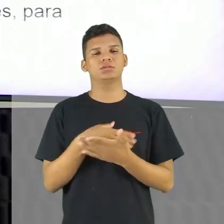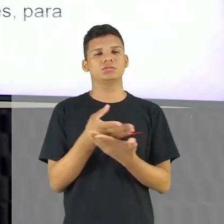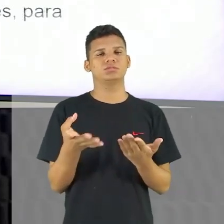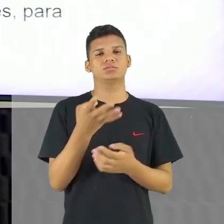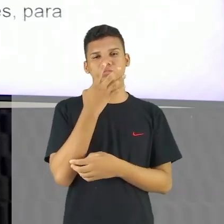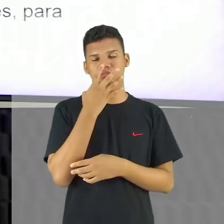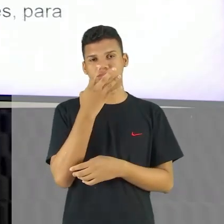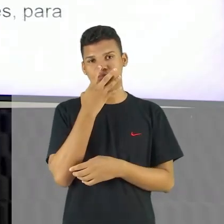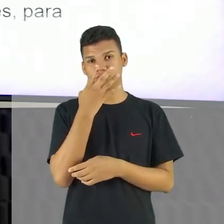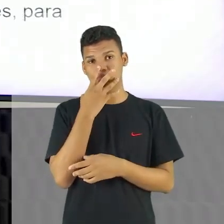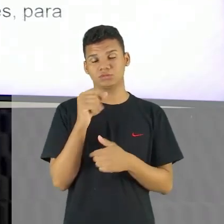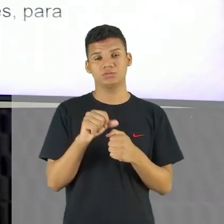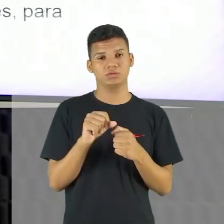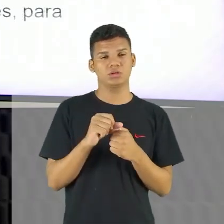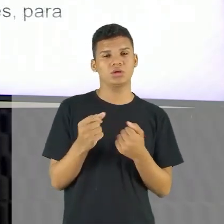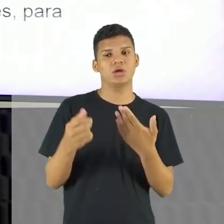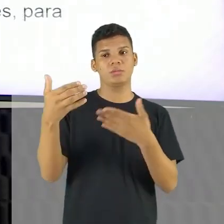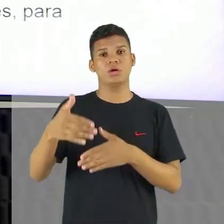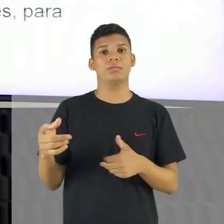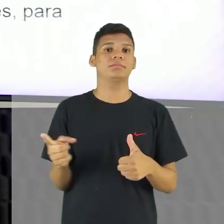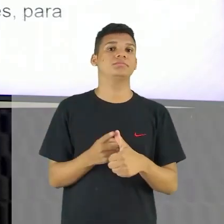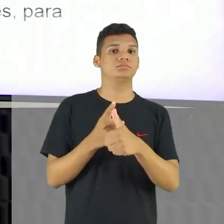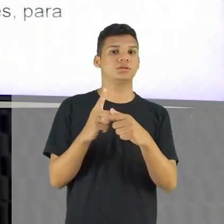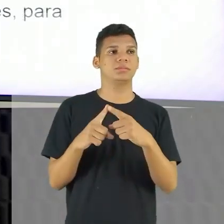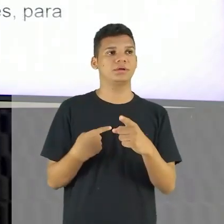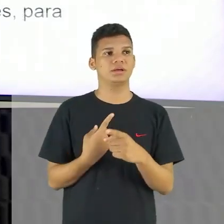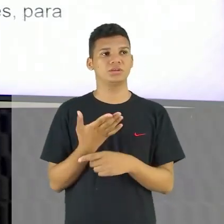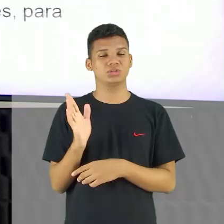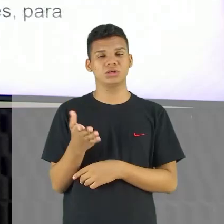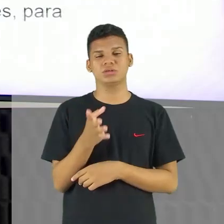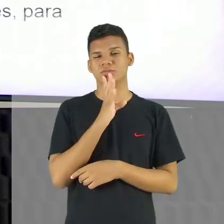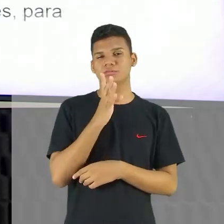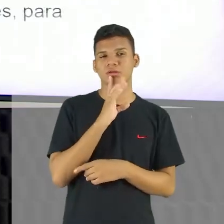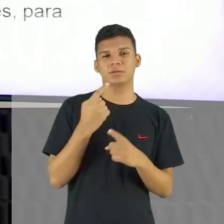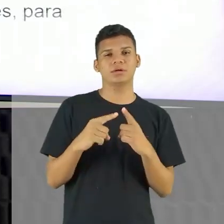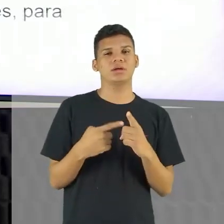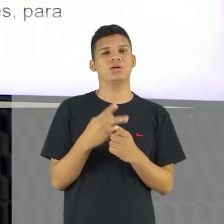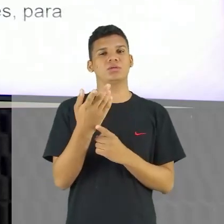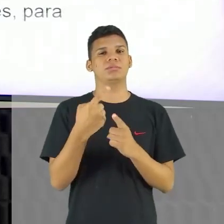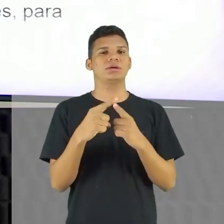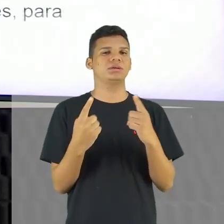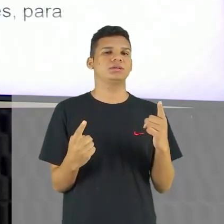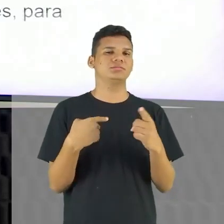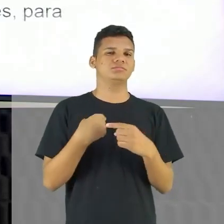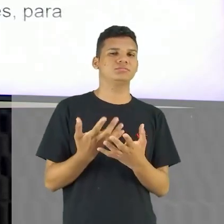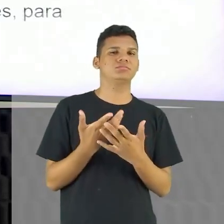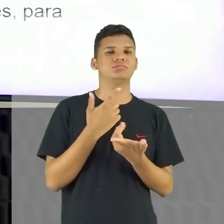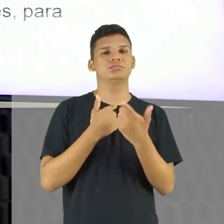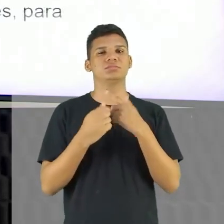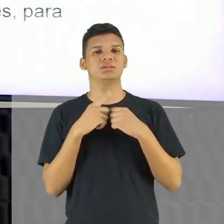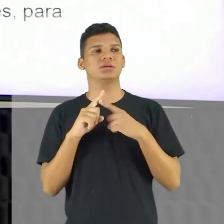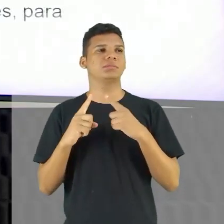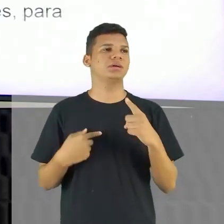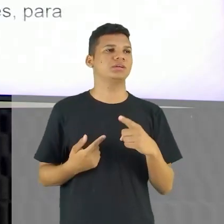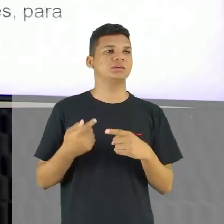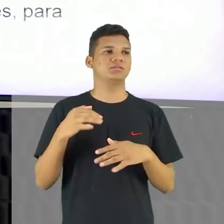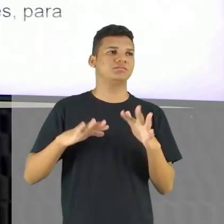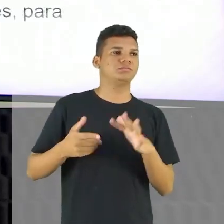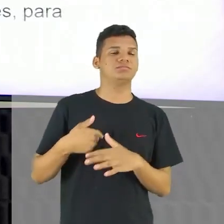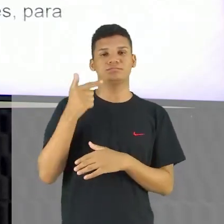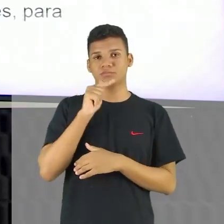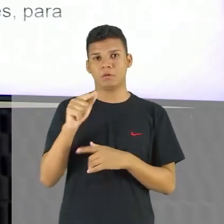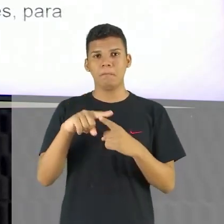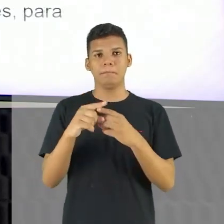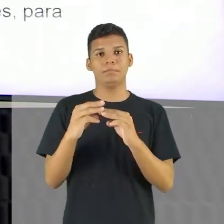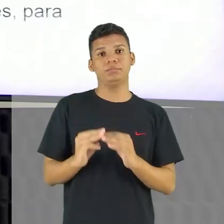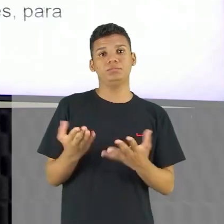poder fazer o vestibular pela primeira vez, por exemplo, se familiarizar. Você que tenta e ainda não pontuou do jeito que gostaria para